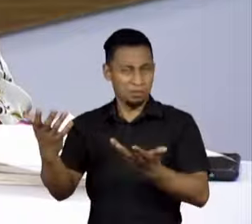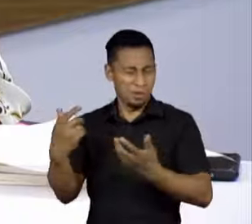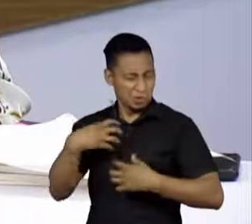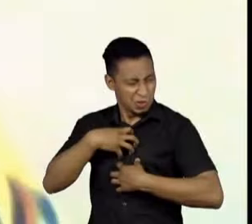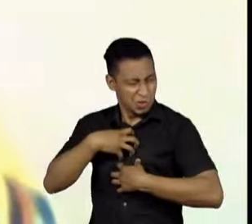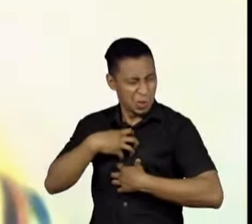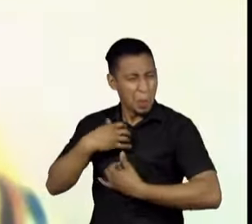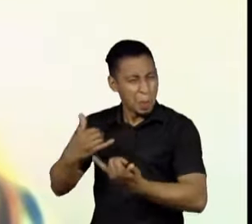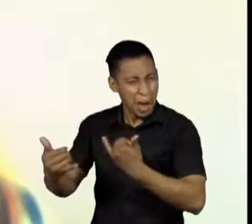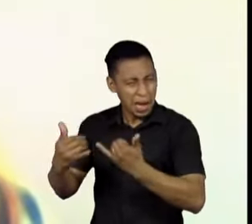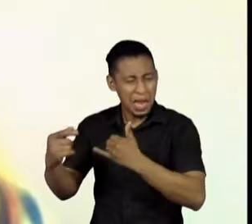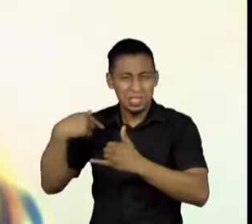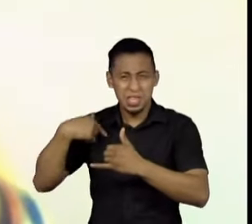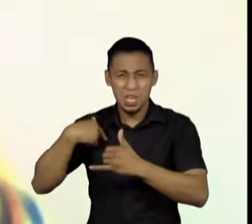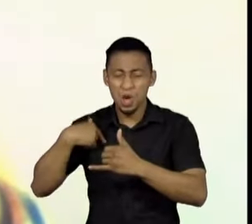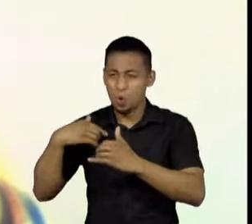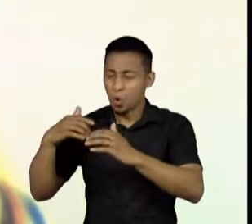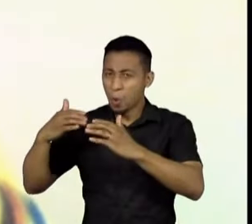e caí